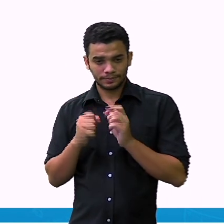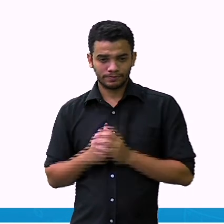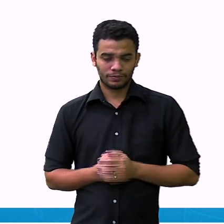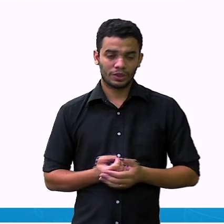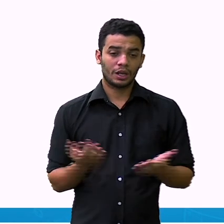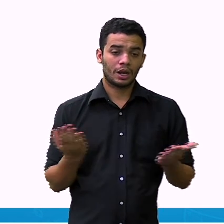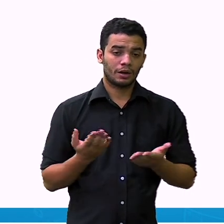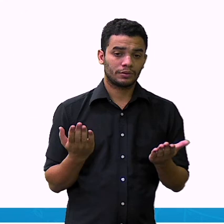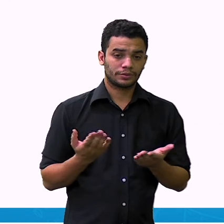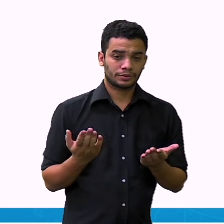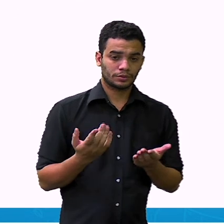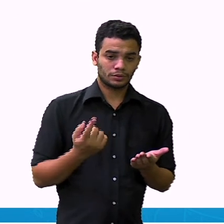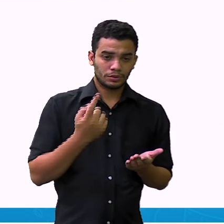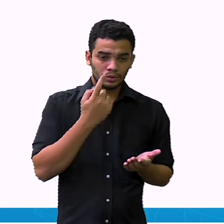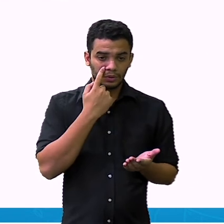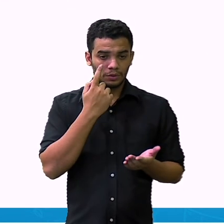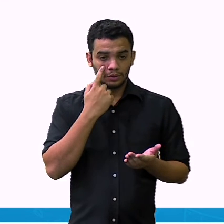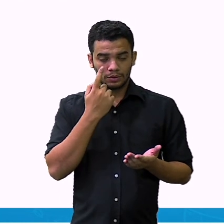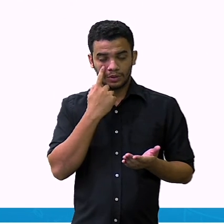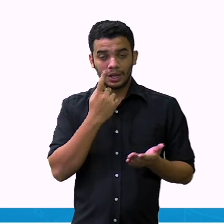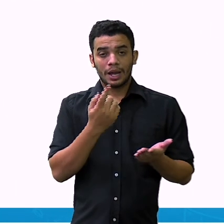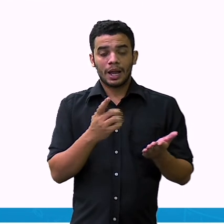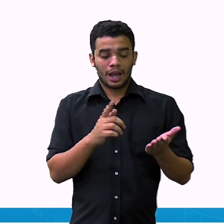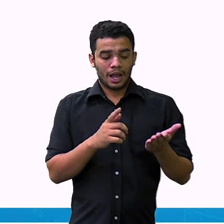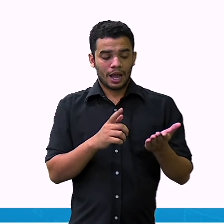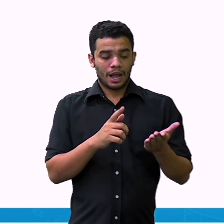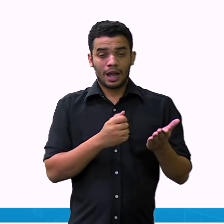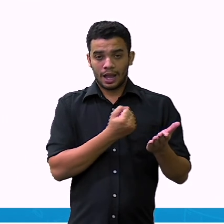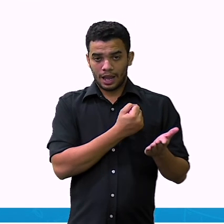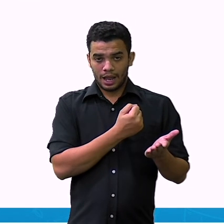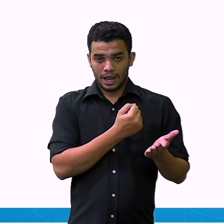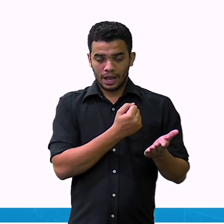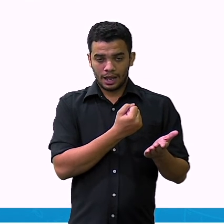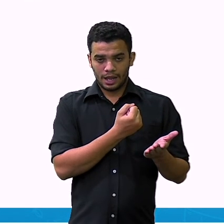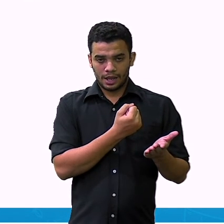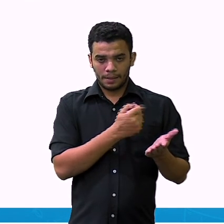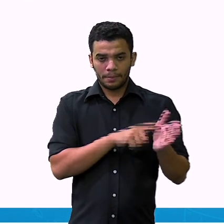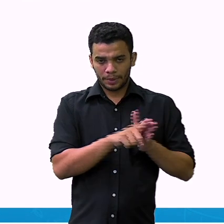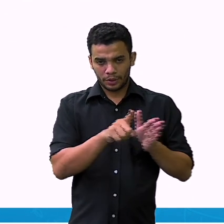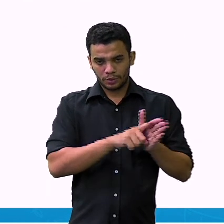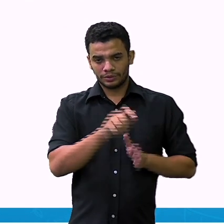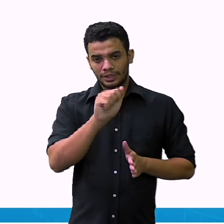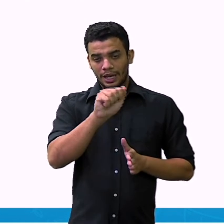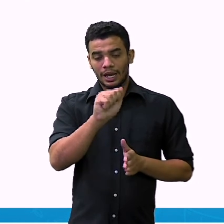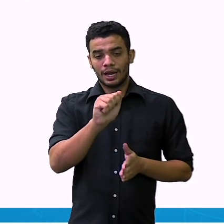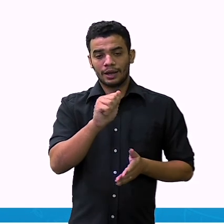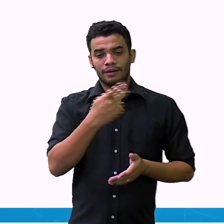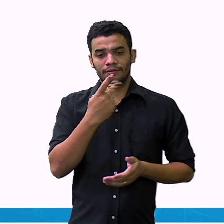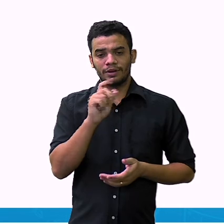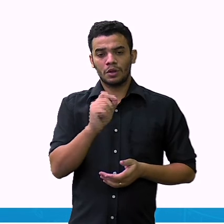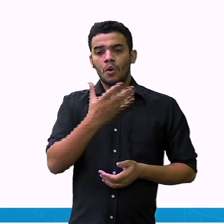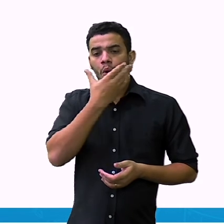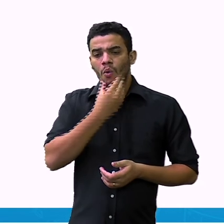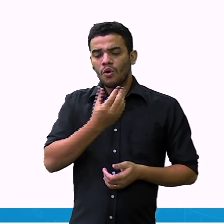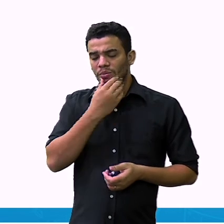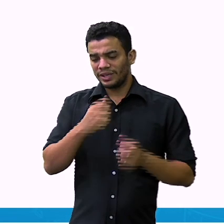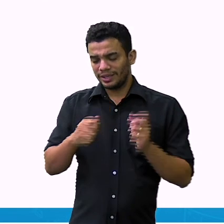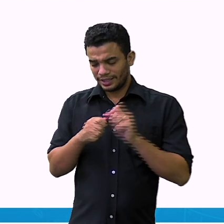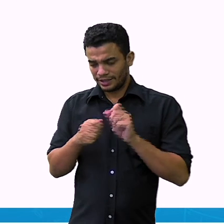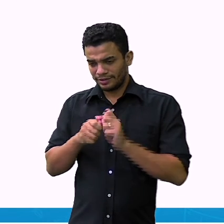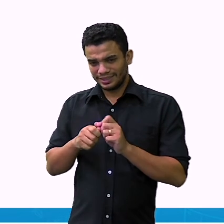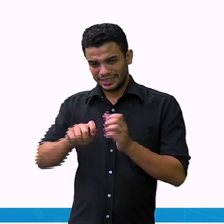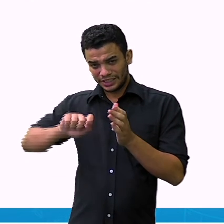chaveiros fabricou menos chaves nesse dia? Ou seja, qual é o número menor?